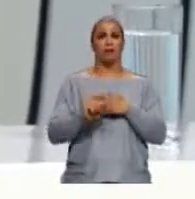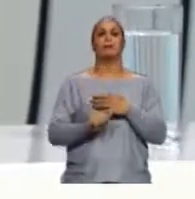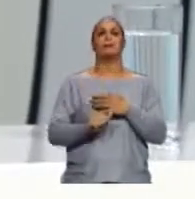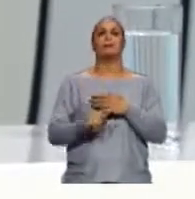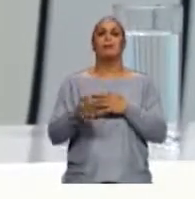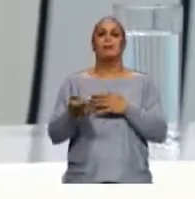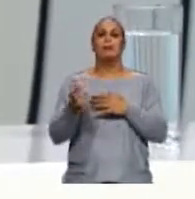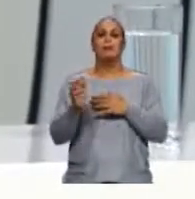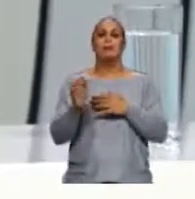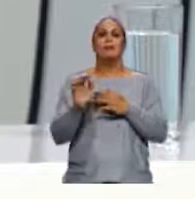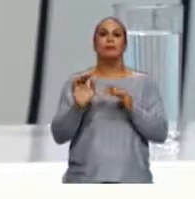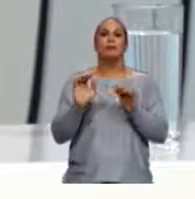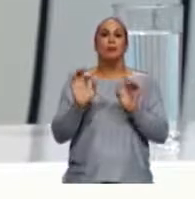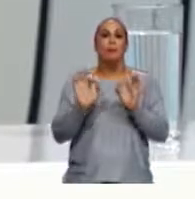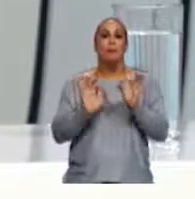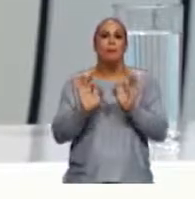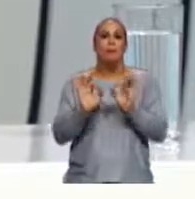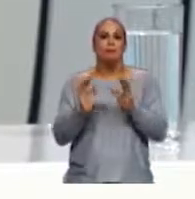que